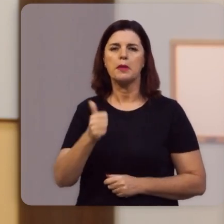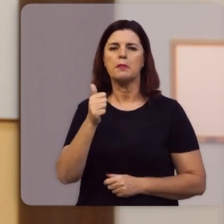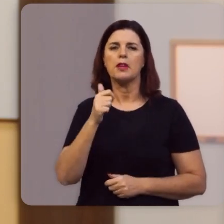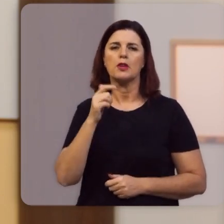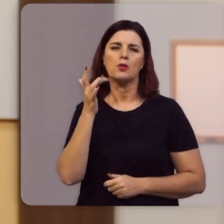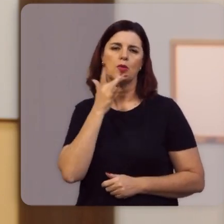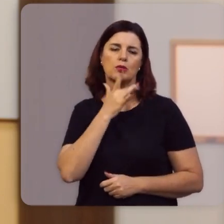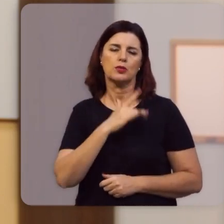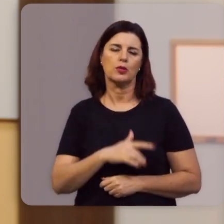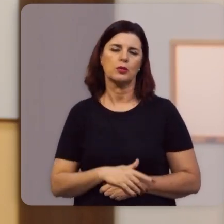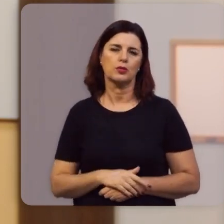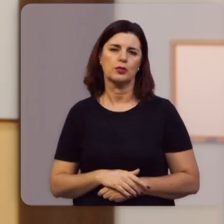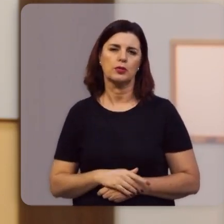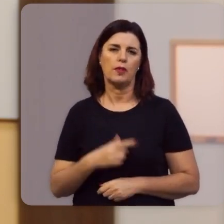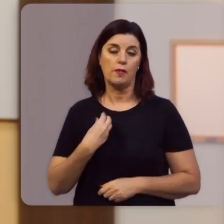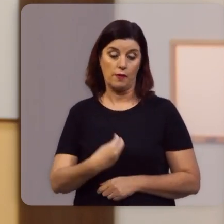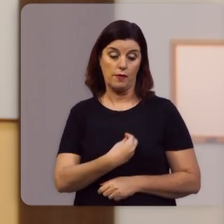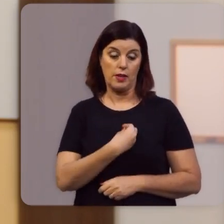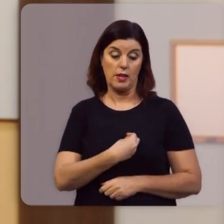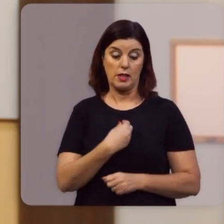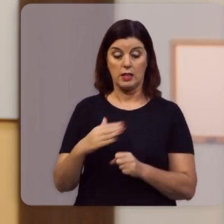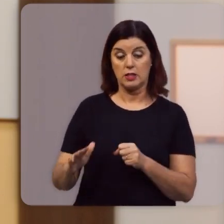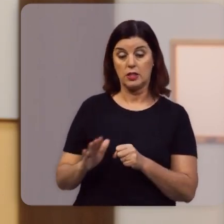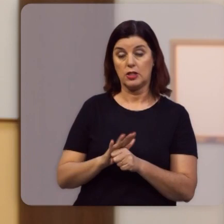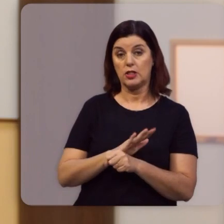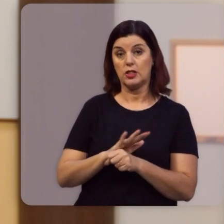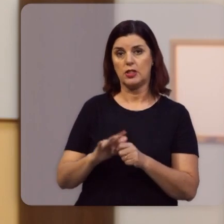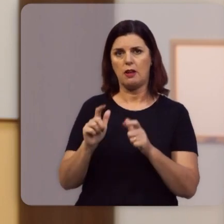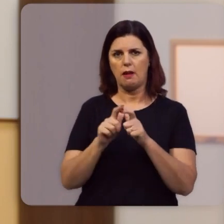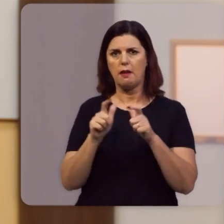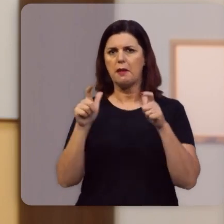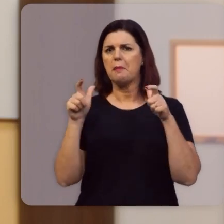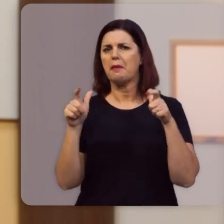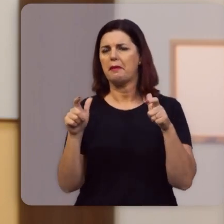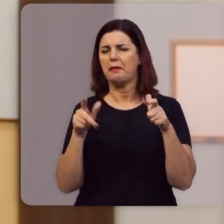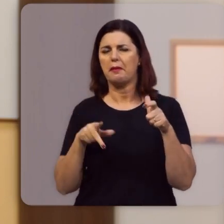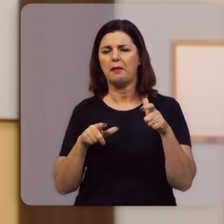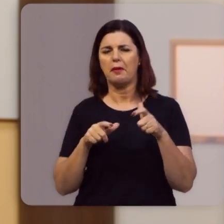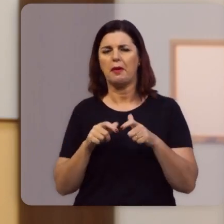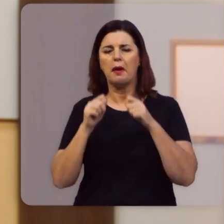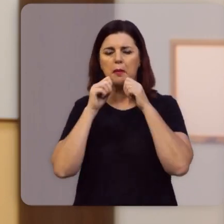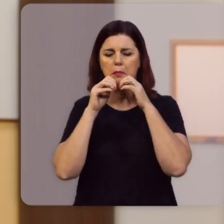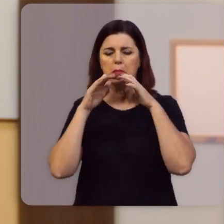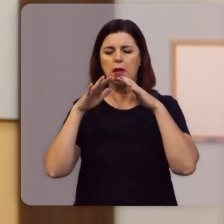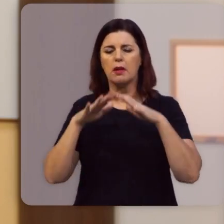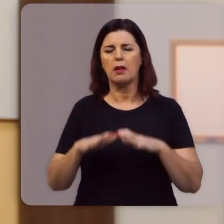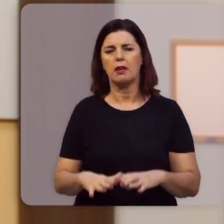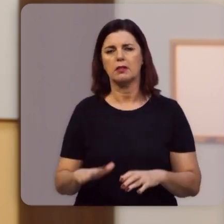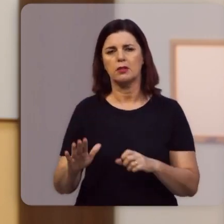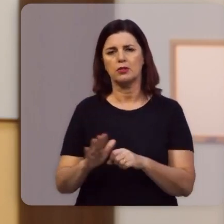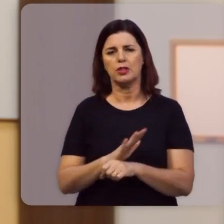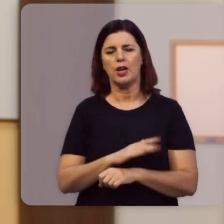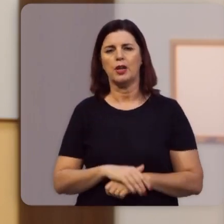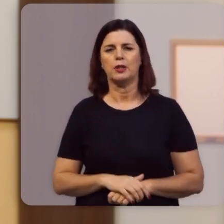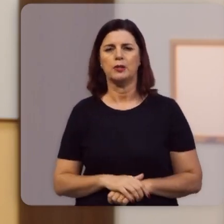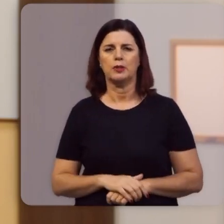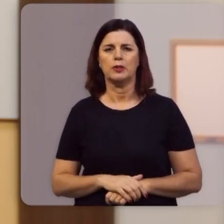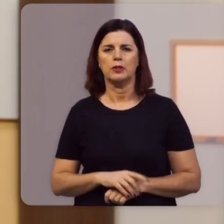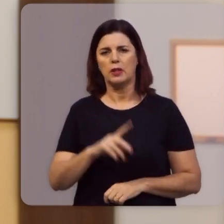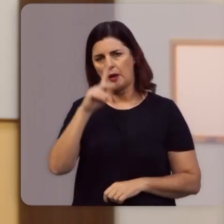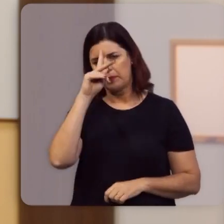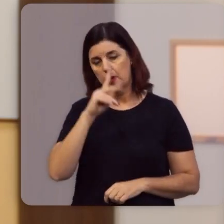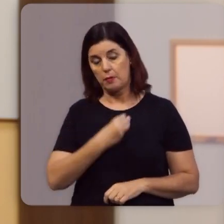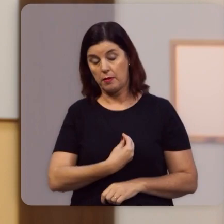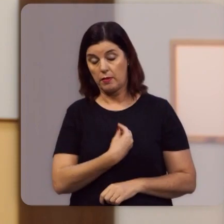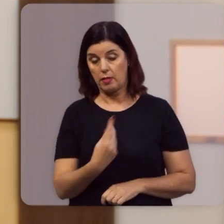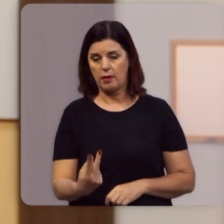amor, esta vida plena, superlativa, maiúscula, abundante, a própria